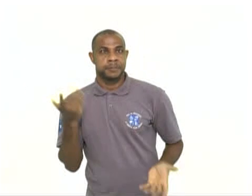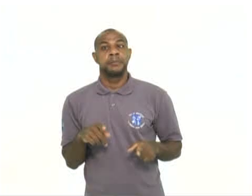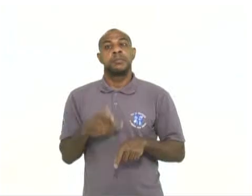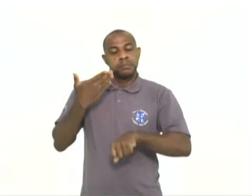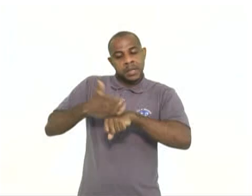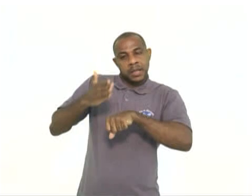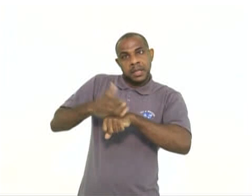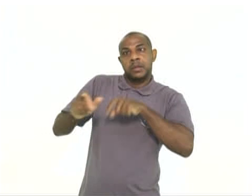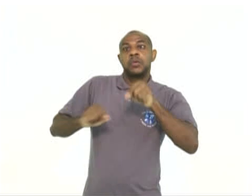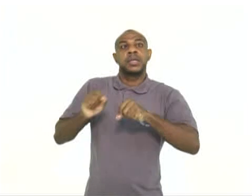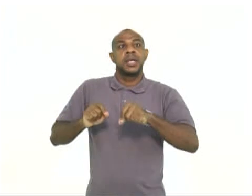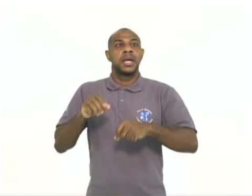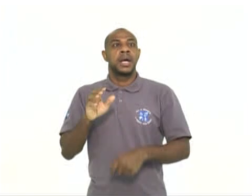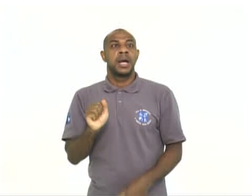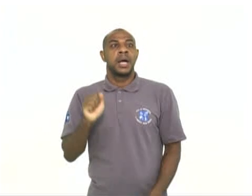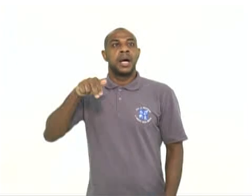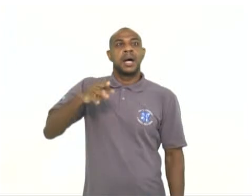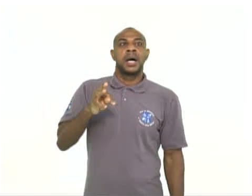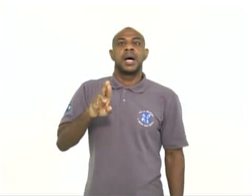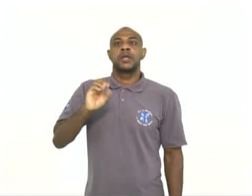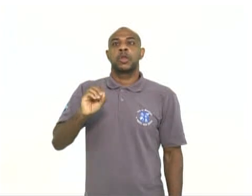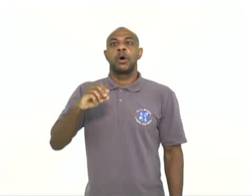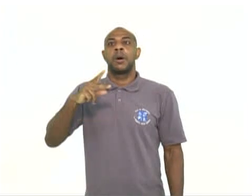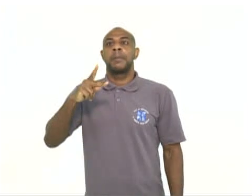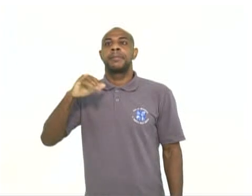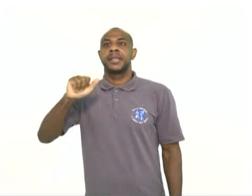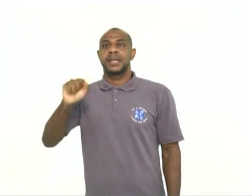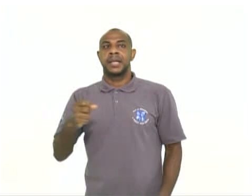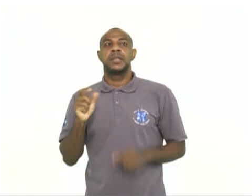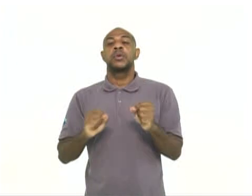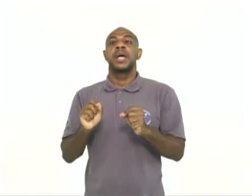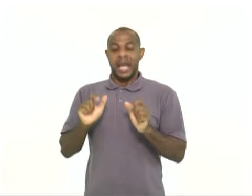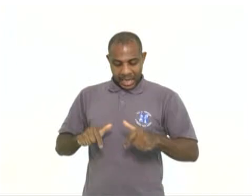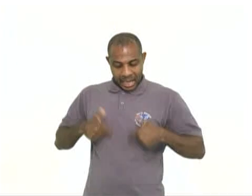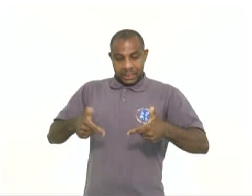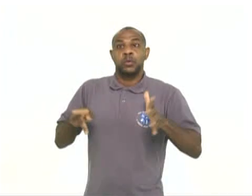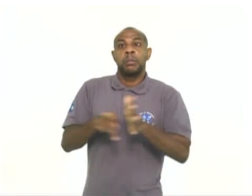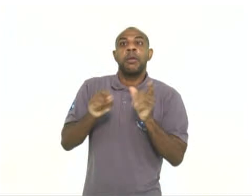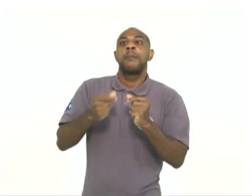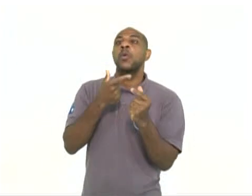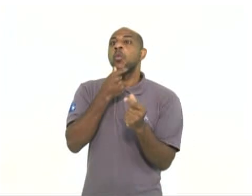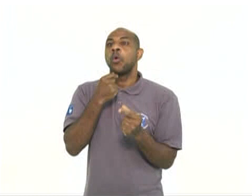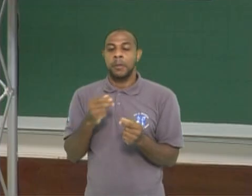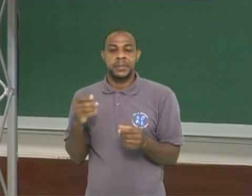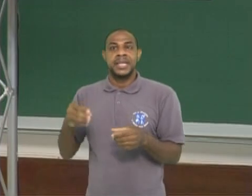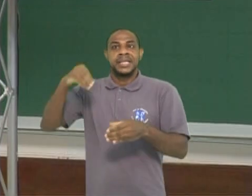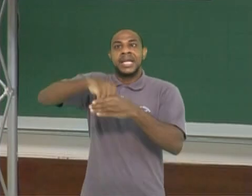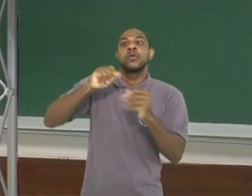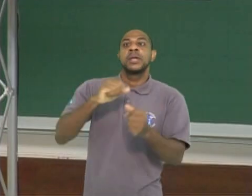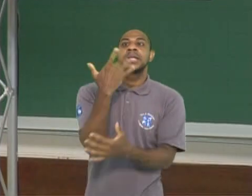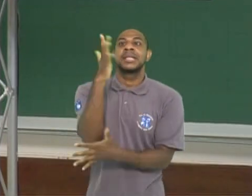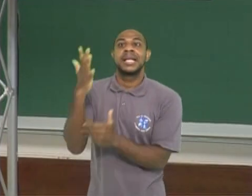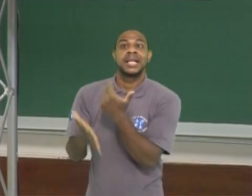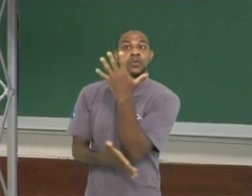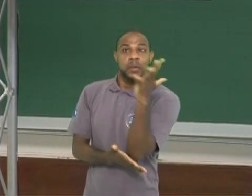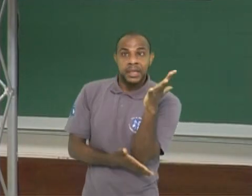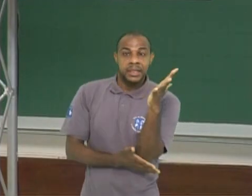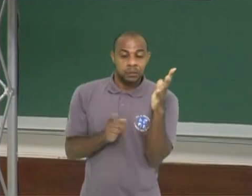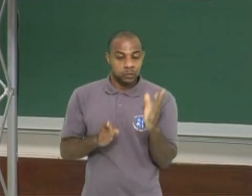práticas antrópicas. Quais são as práticas antrópicas? É a ação do homem sobre a natureza, Quando